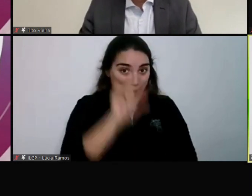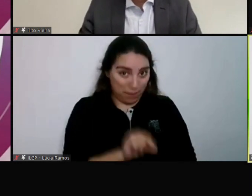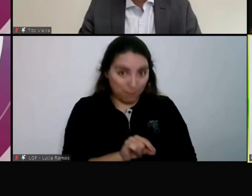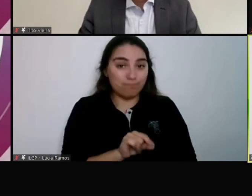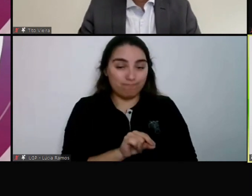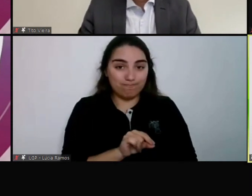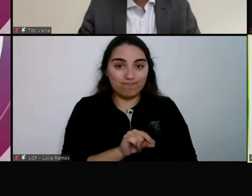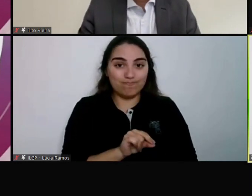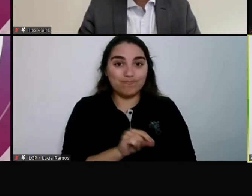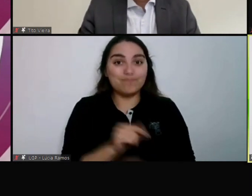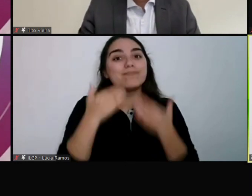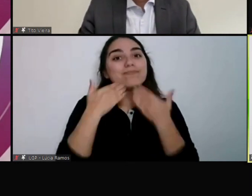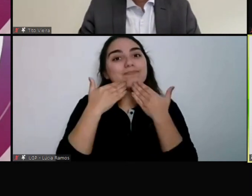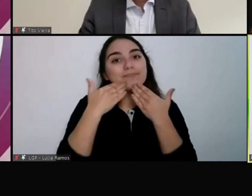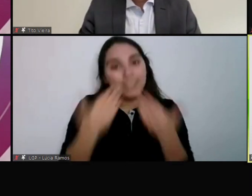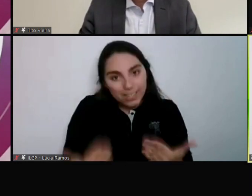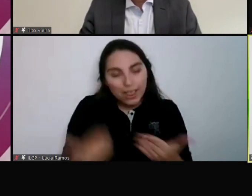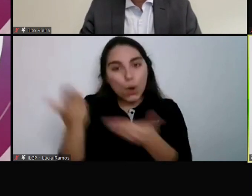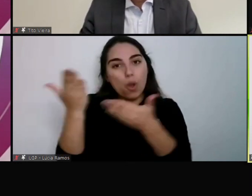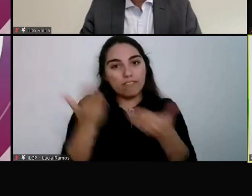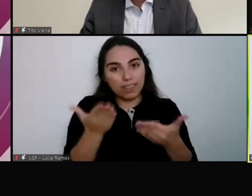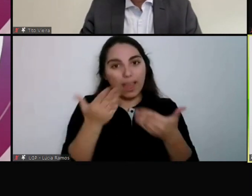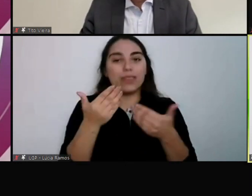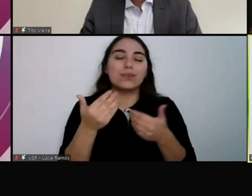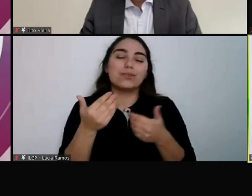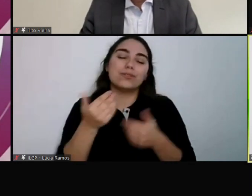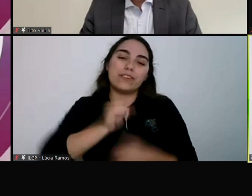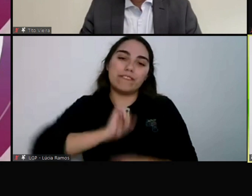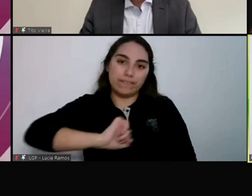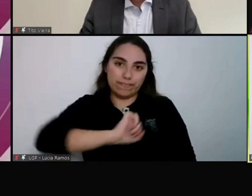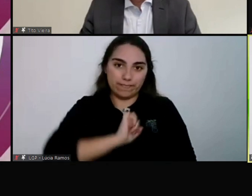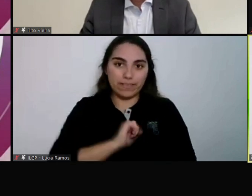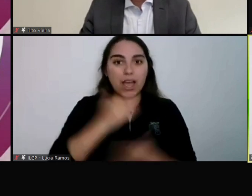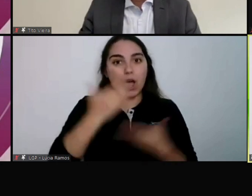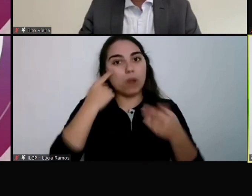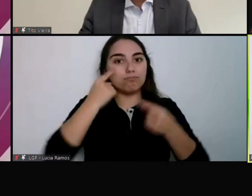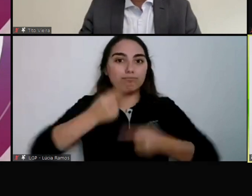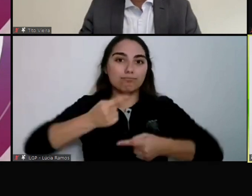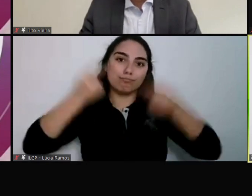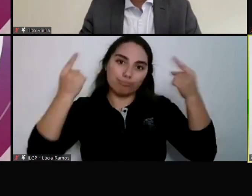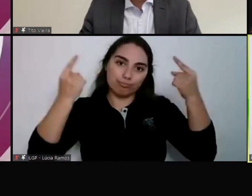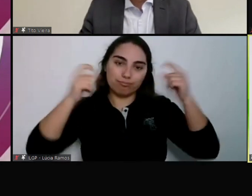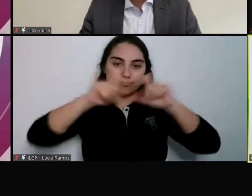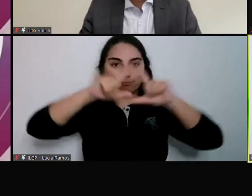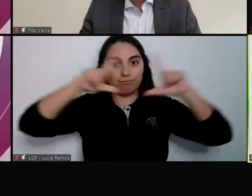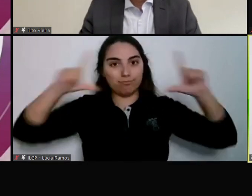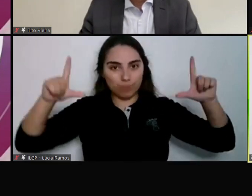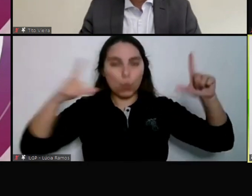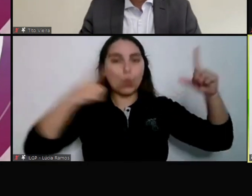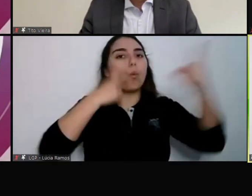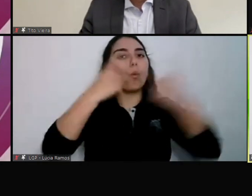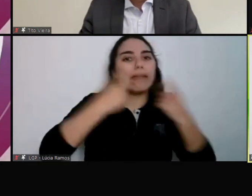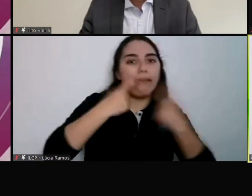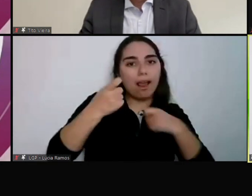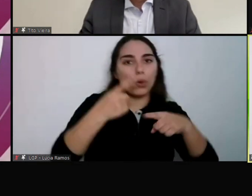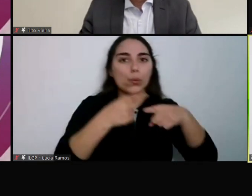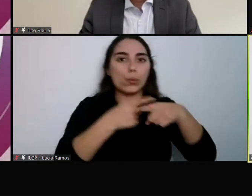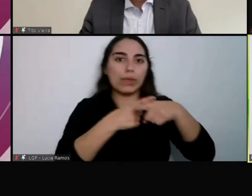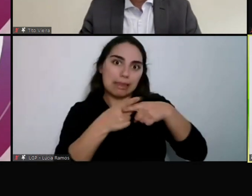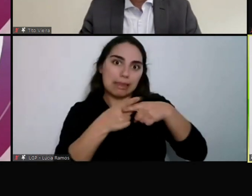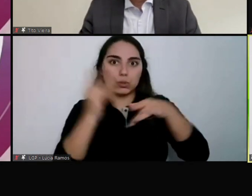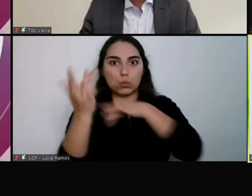Agradecemos também aos nossos distintos convidados. Vamos agora partilhar no ecrã um inquérito de avaliação do interesse desta